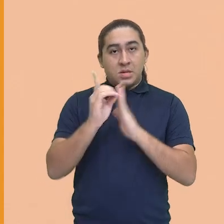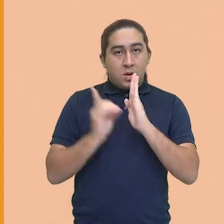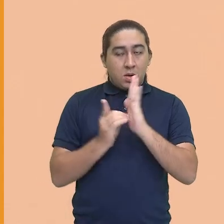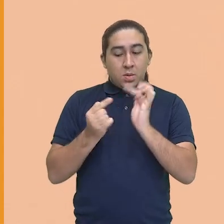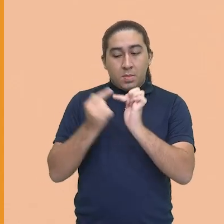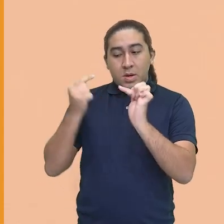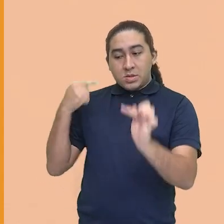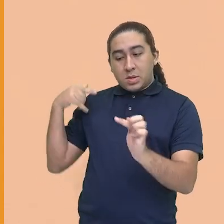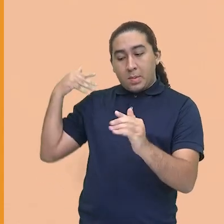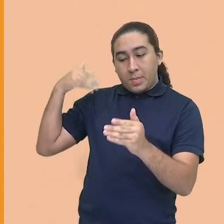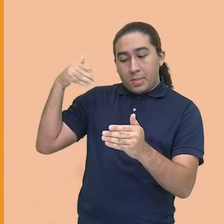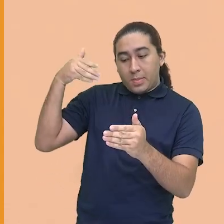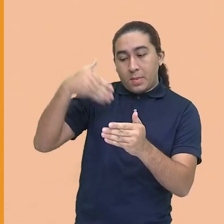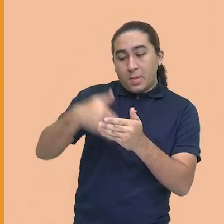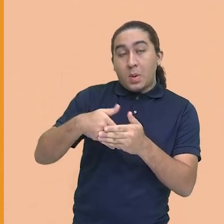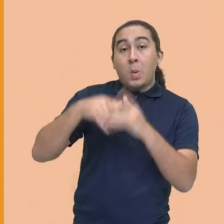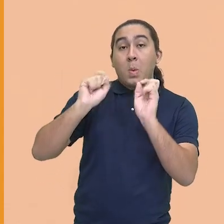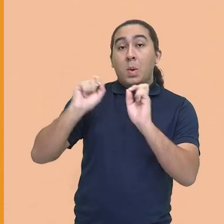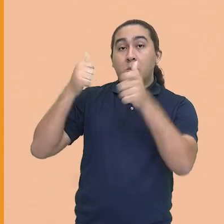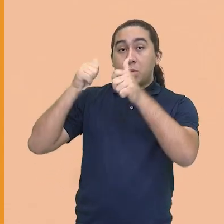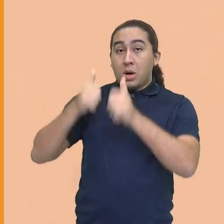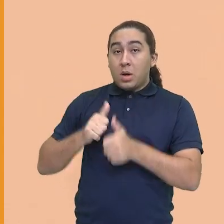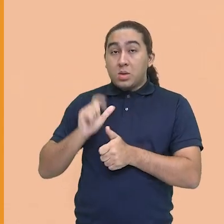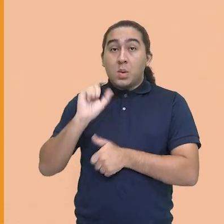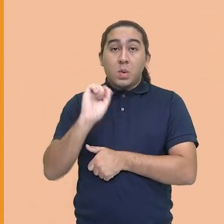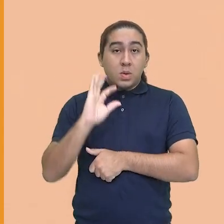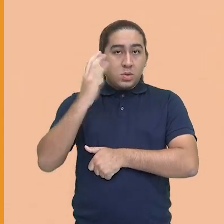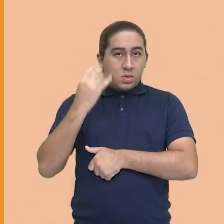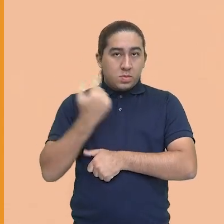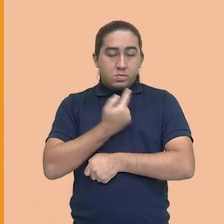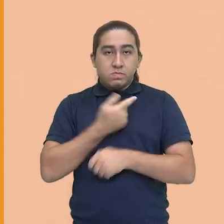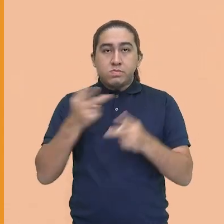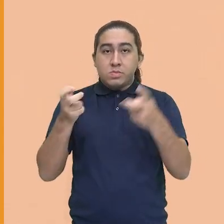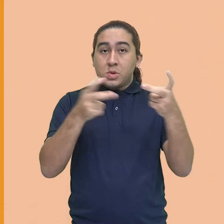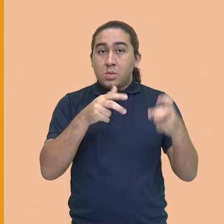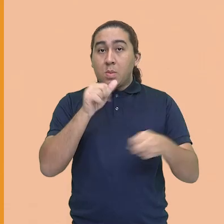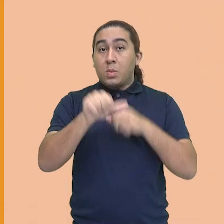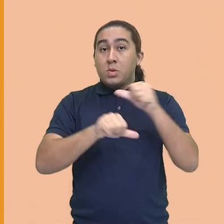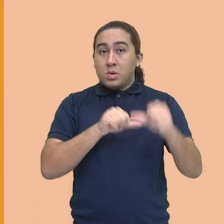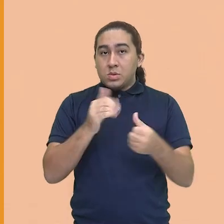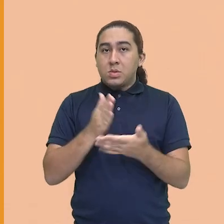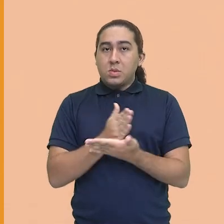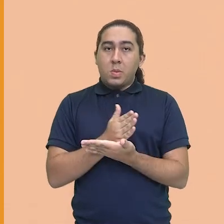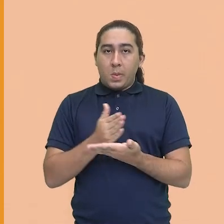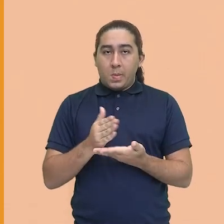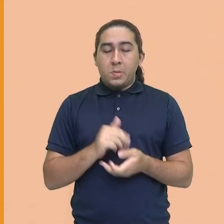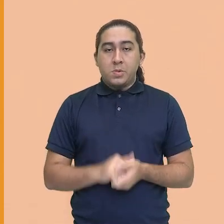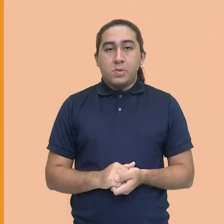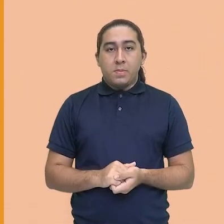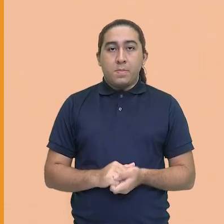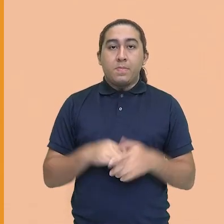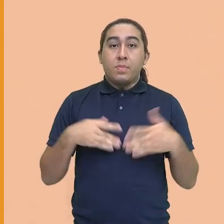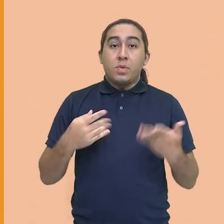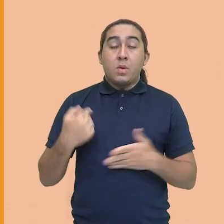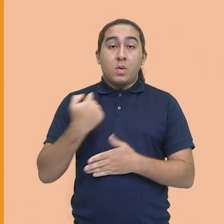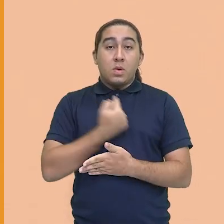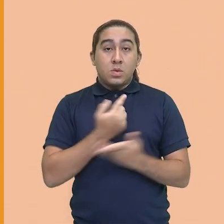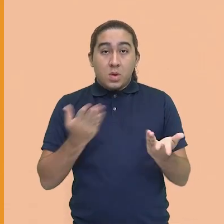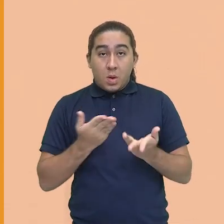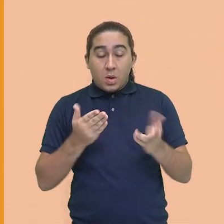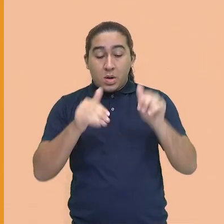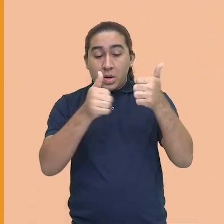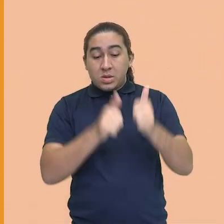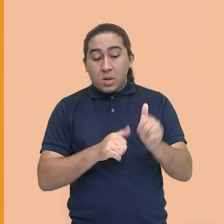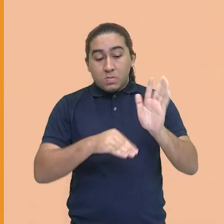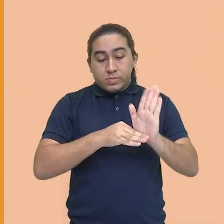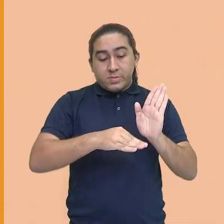que aconteceu, né? E aí a gente percebeu algumas mudanças. Vamos falar sobre esse ranking do